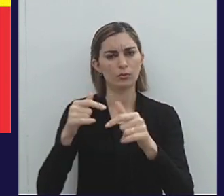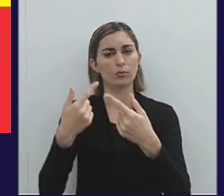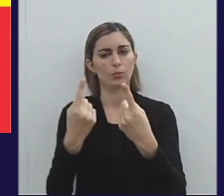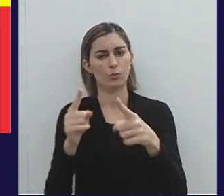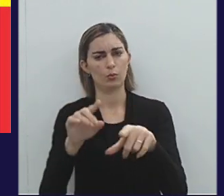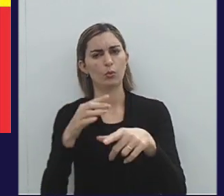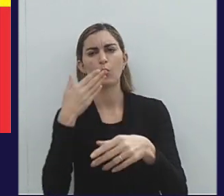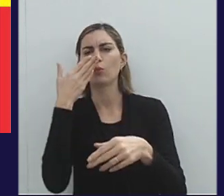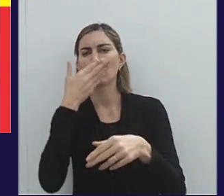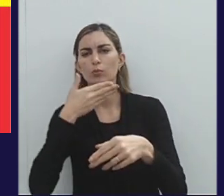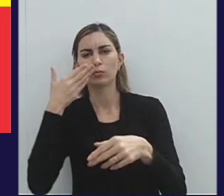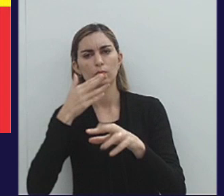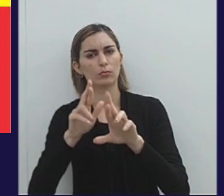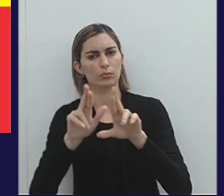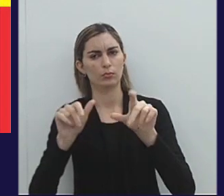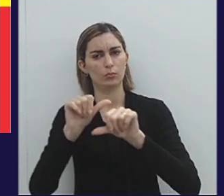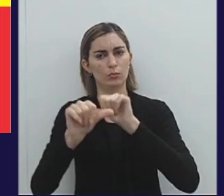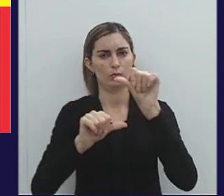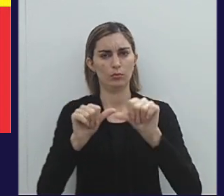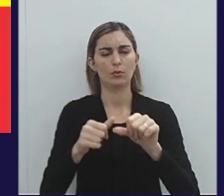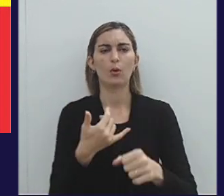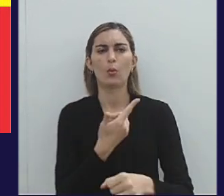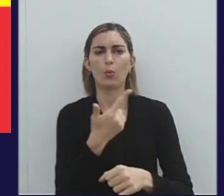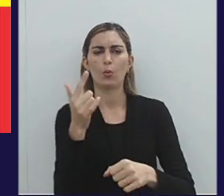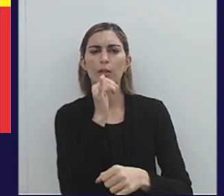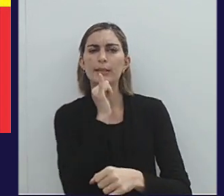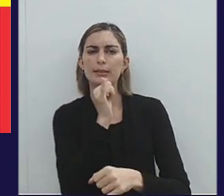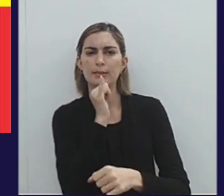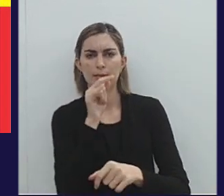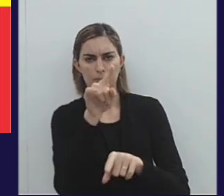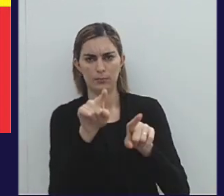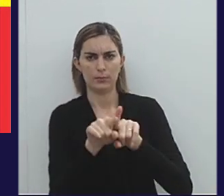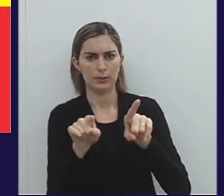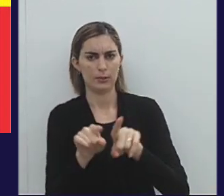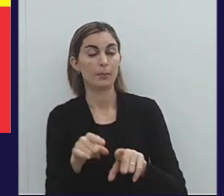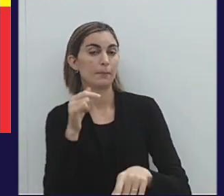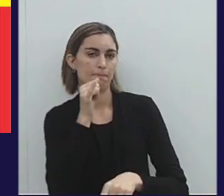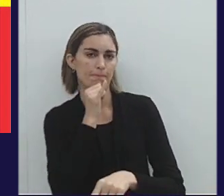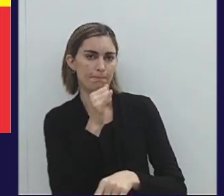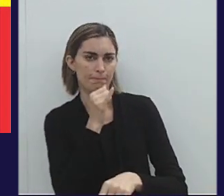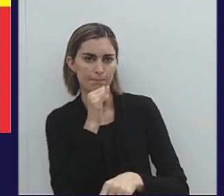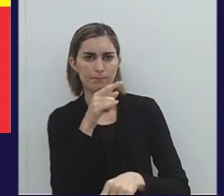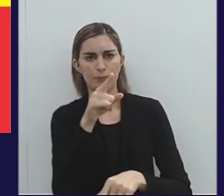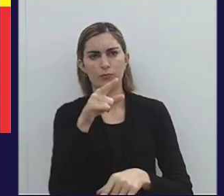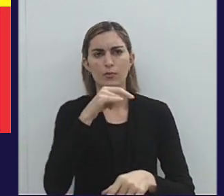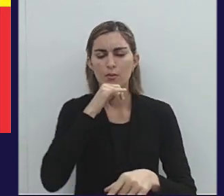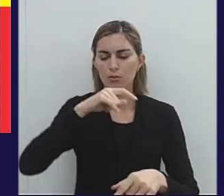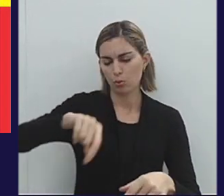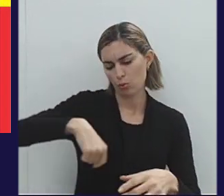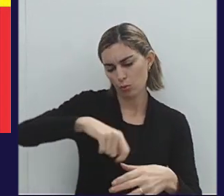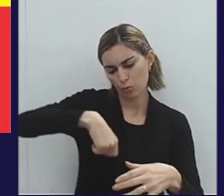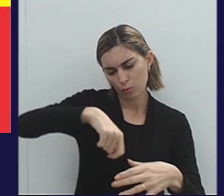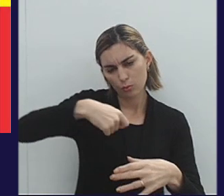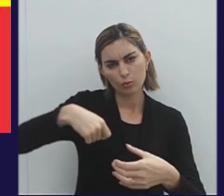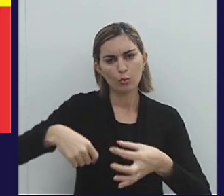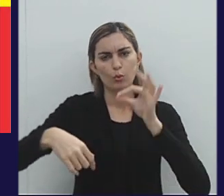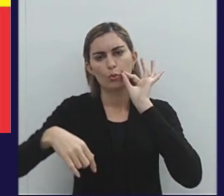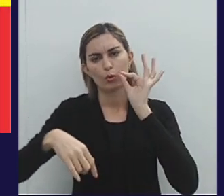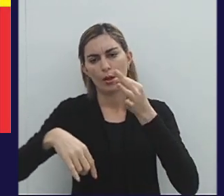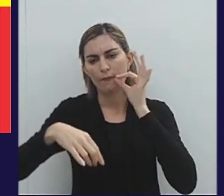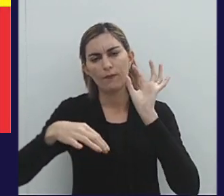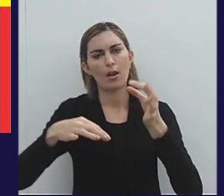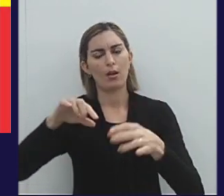textura e também o seu sabor. Eu tenho outros exemplos que estão aí na telinha. Por exemplo, quando você está mexendo uma colher